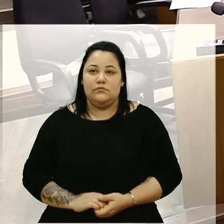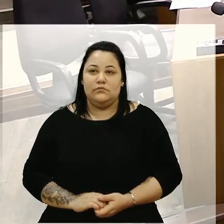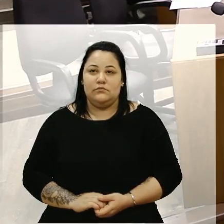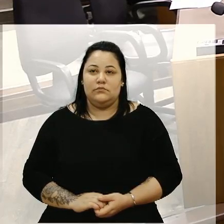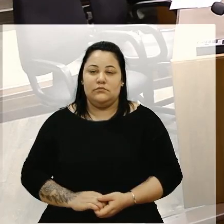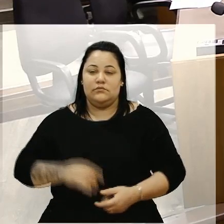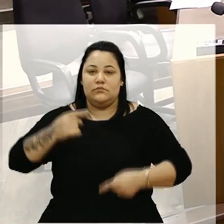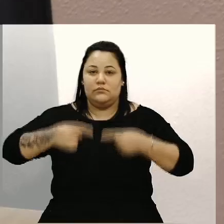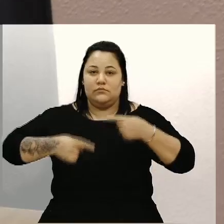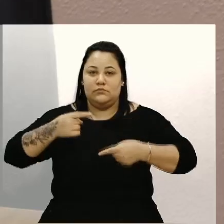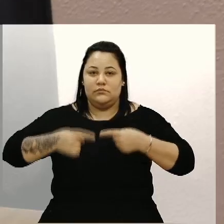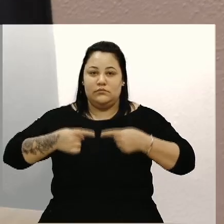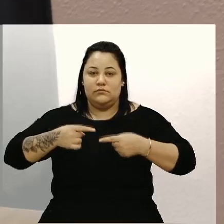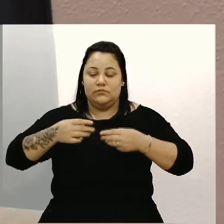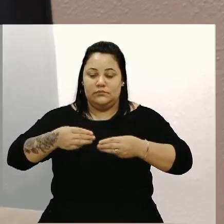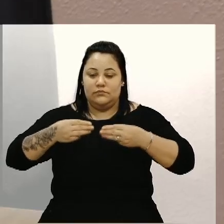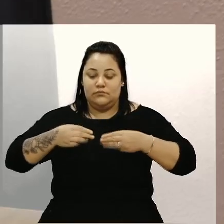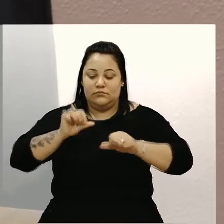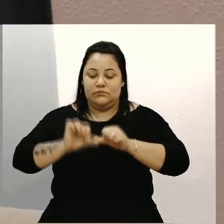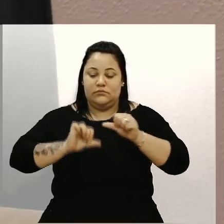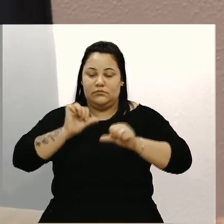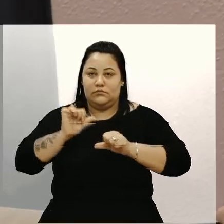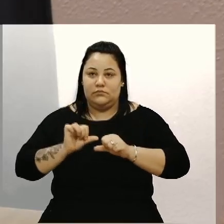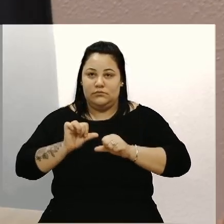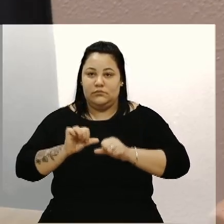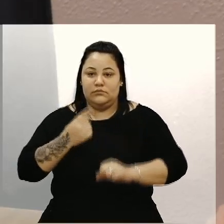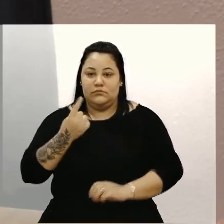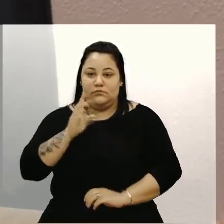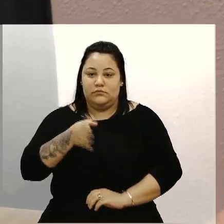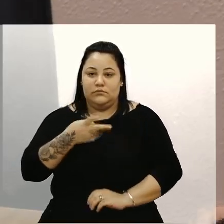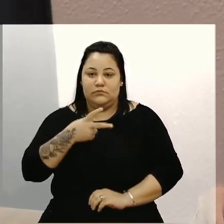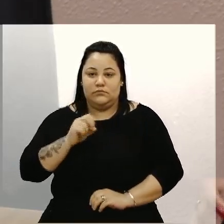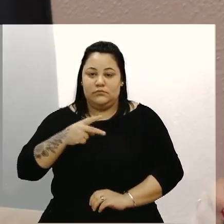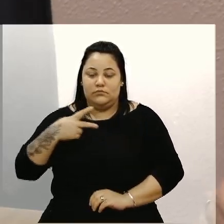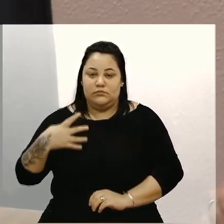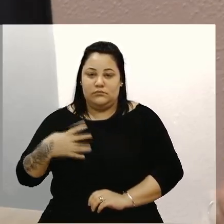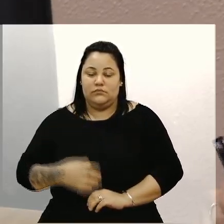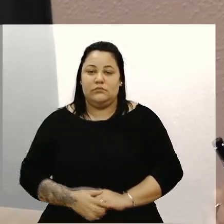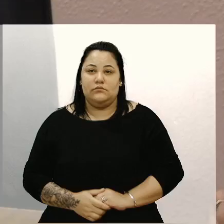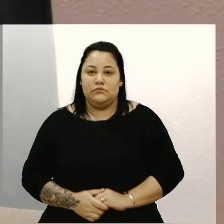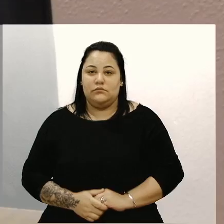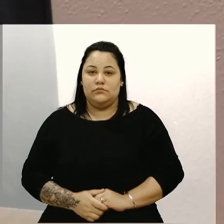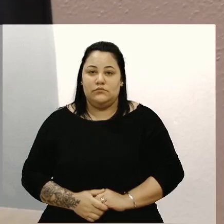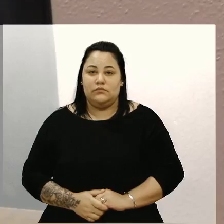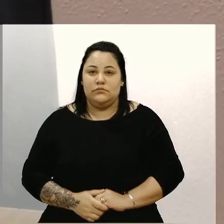Em discussão, a emenda modificativa, emenda 1/2024.